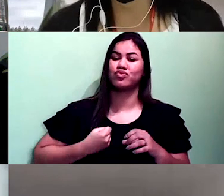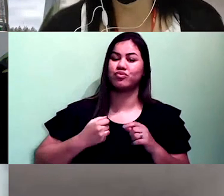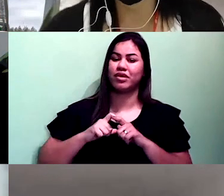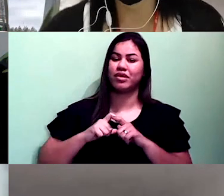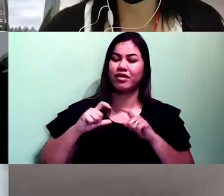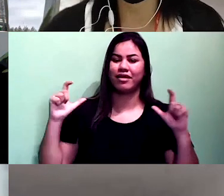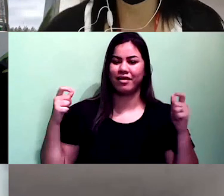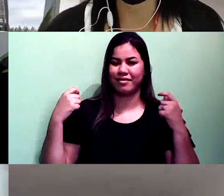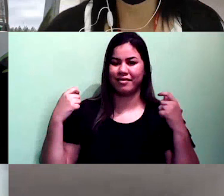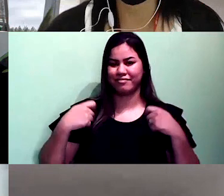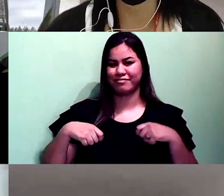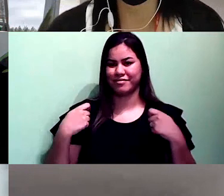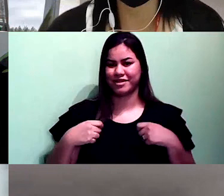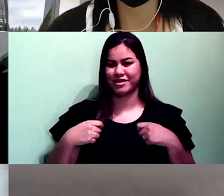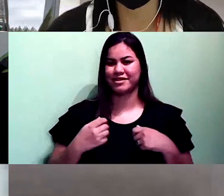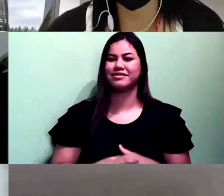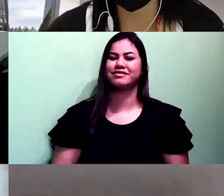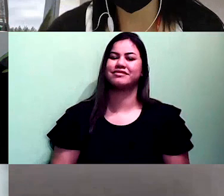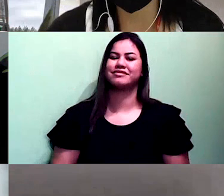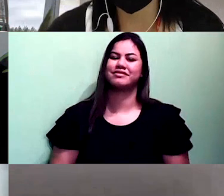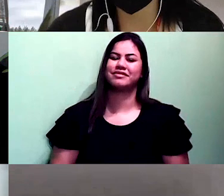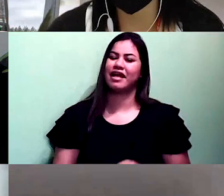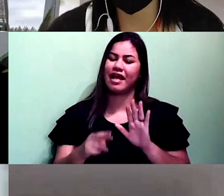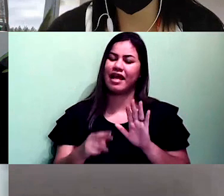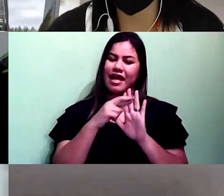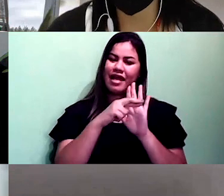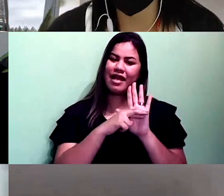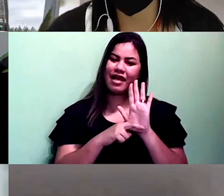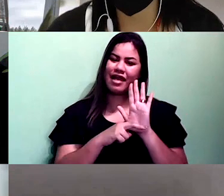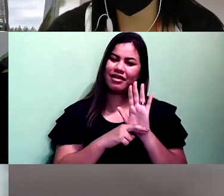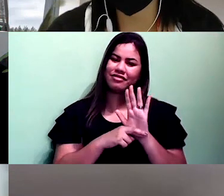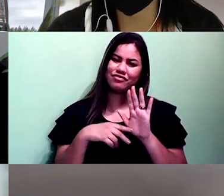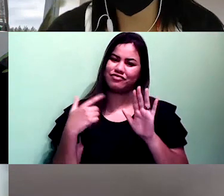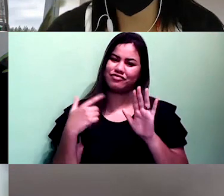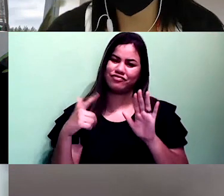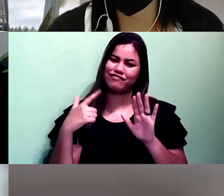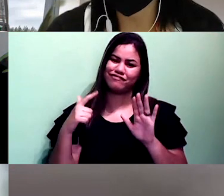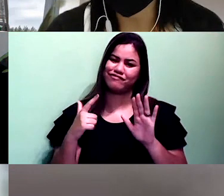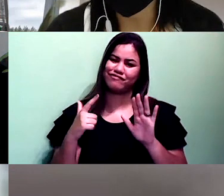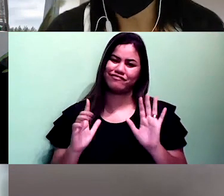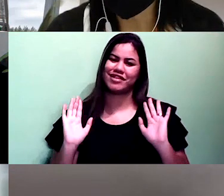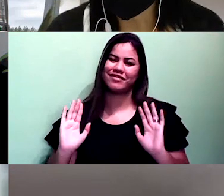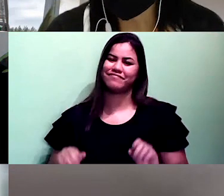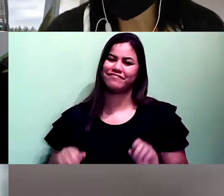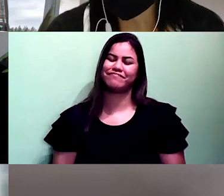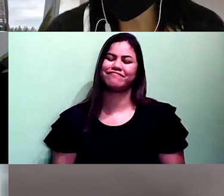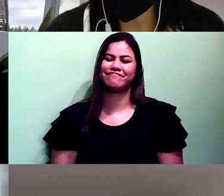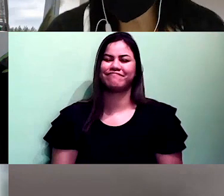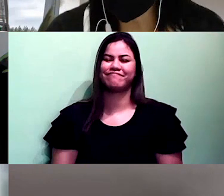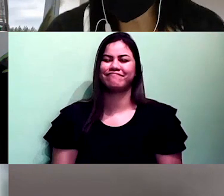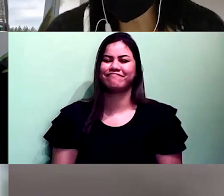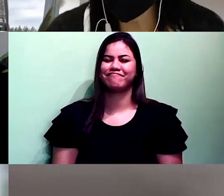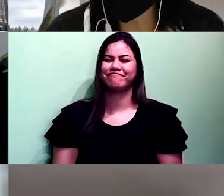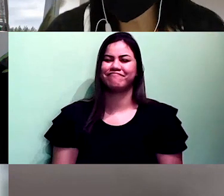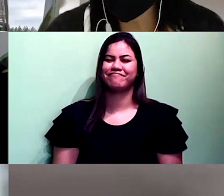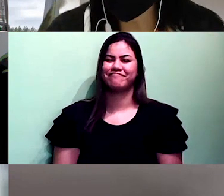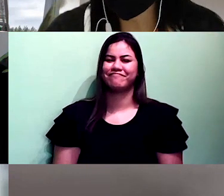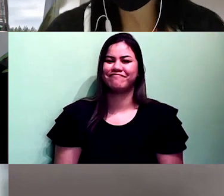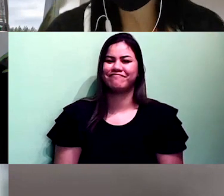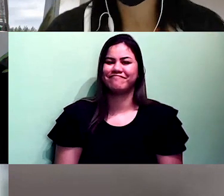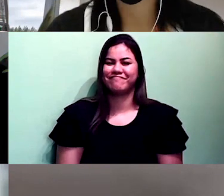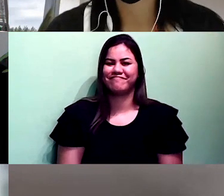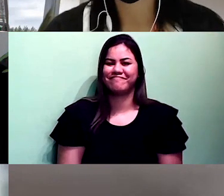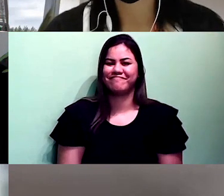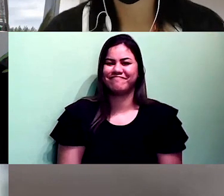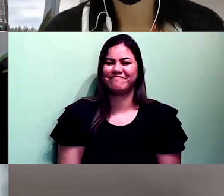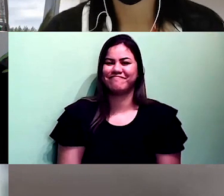uma regra, né? Acho que por ser R, né, não é uma regra. Tá ótimo.